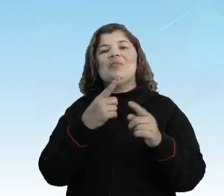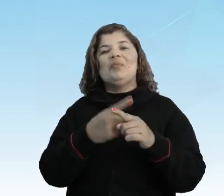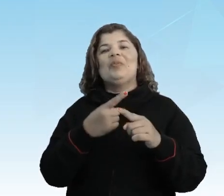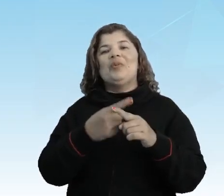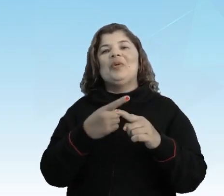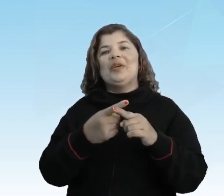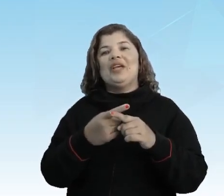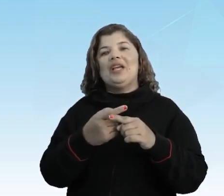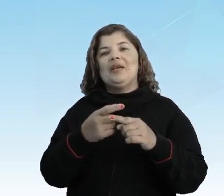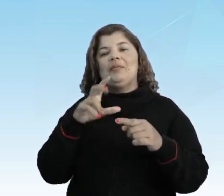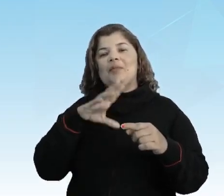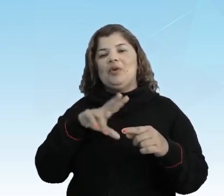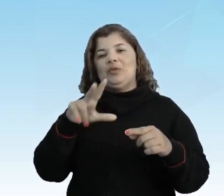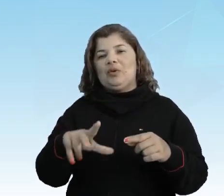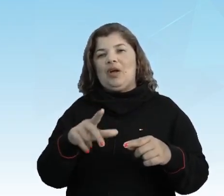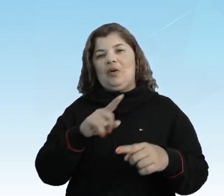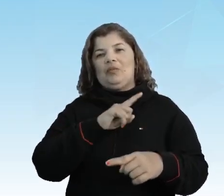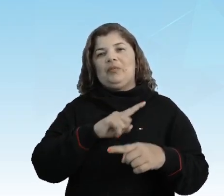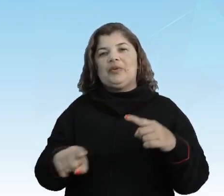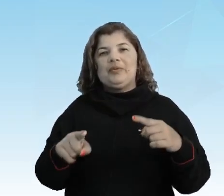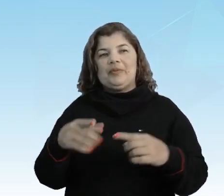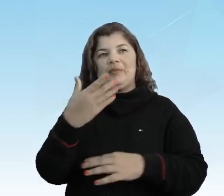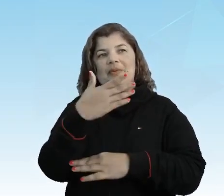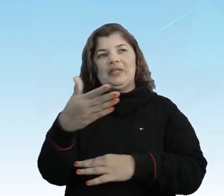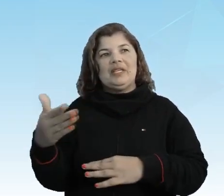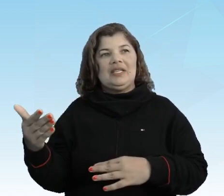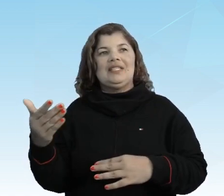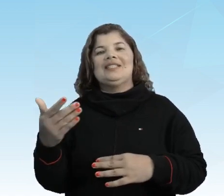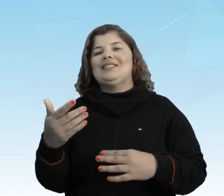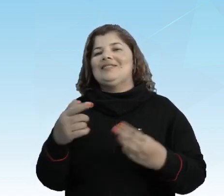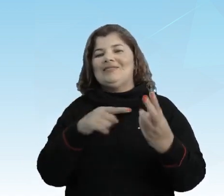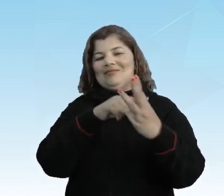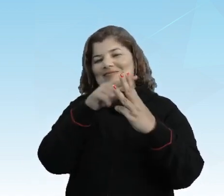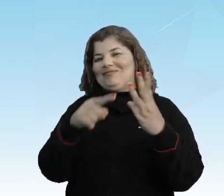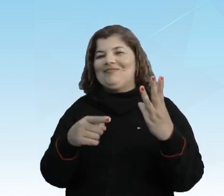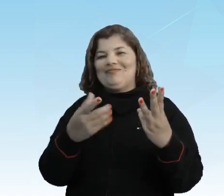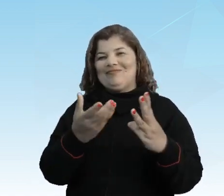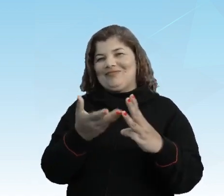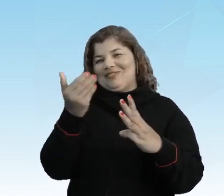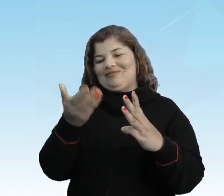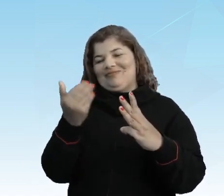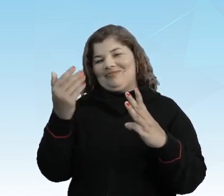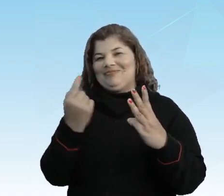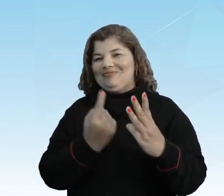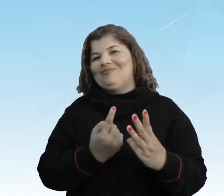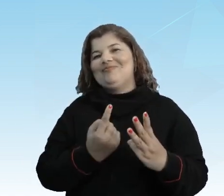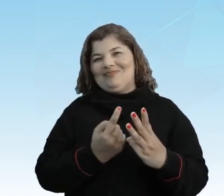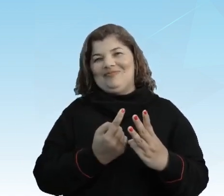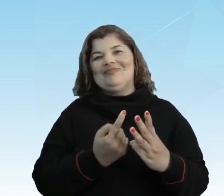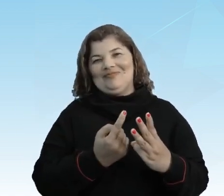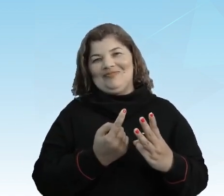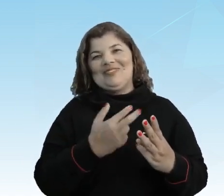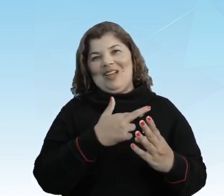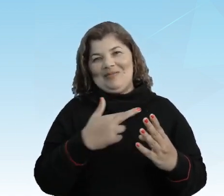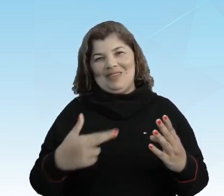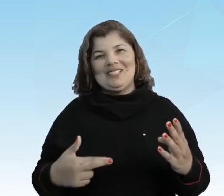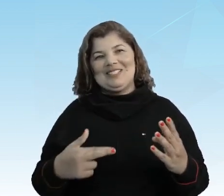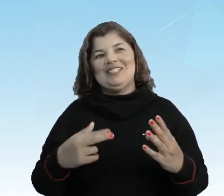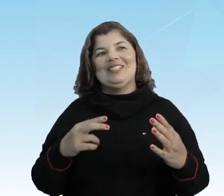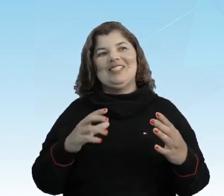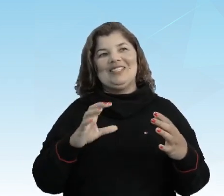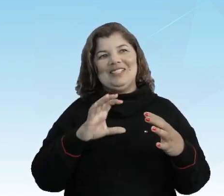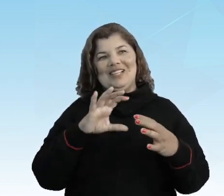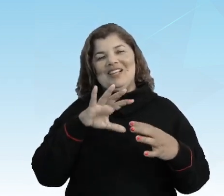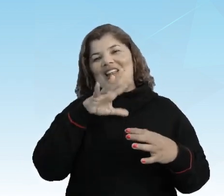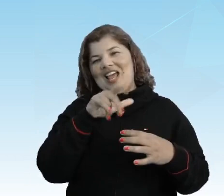coroa portuguesa impediu que a nossa bandeira não tivesse as 3 estrelas e apenas continua com uma, que representa o Leão do Norte, o